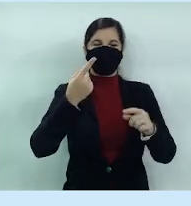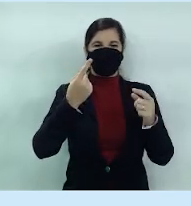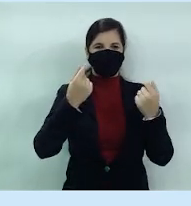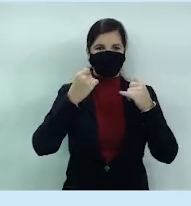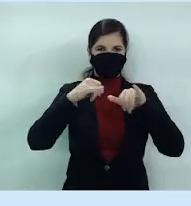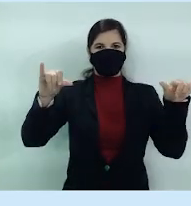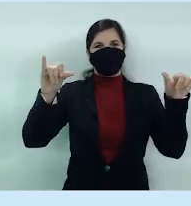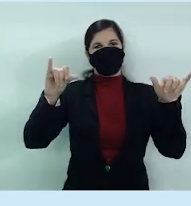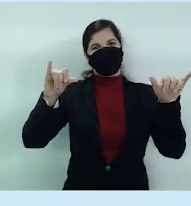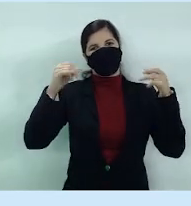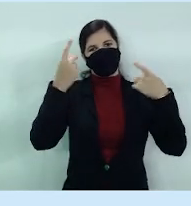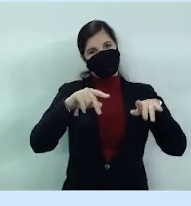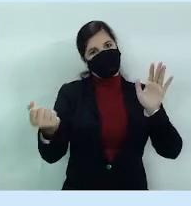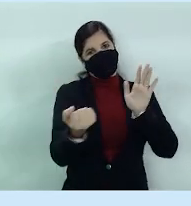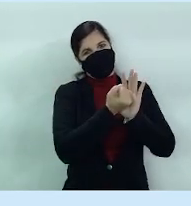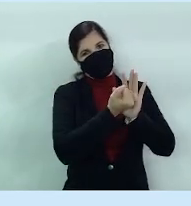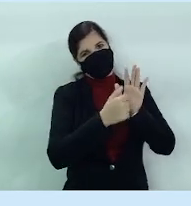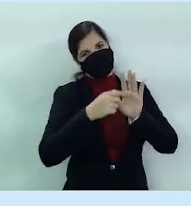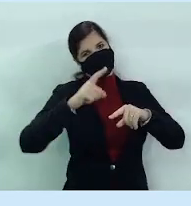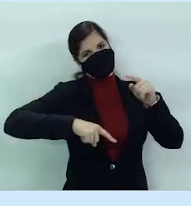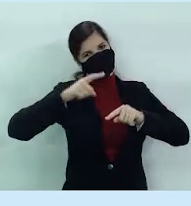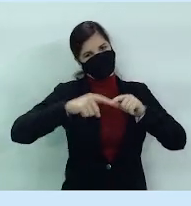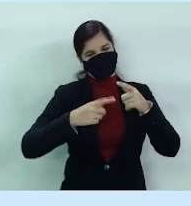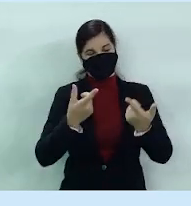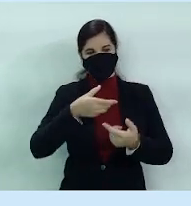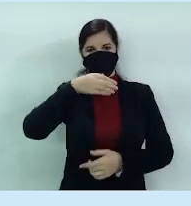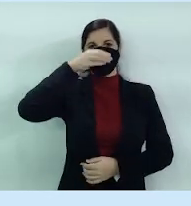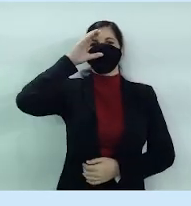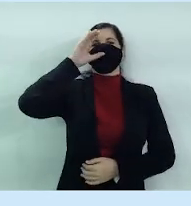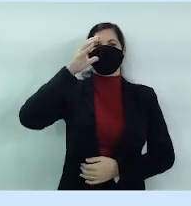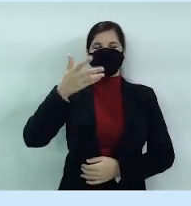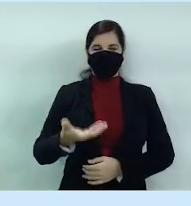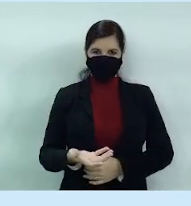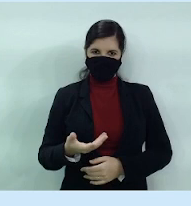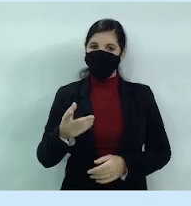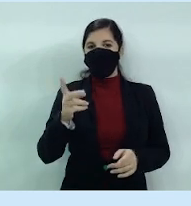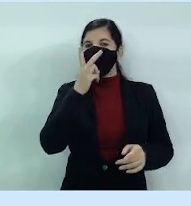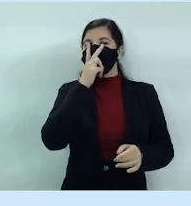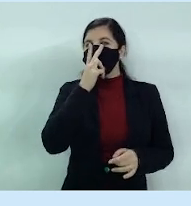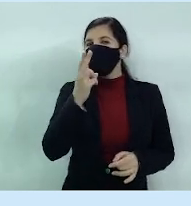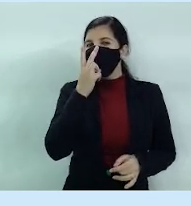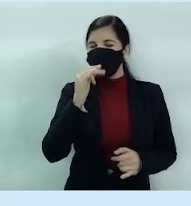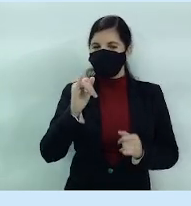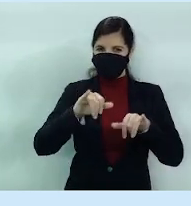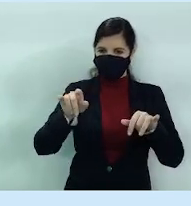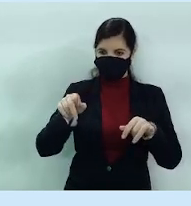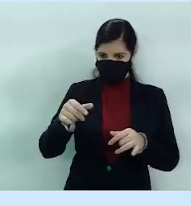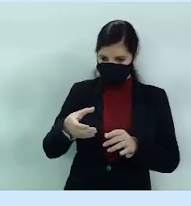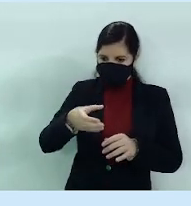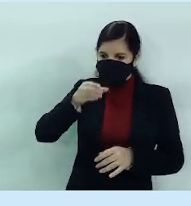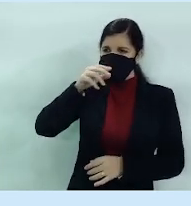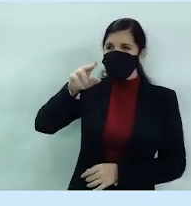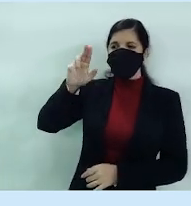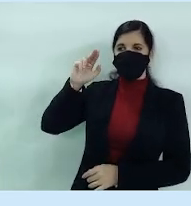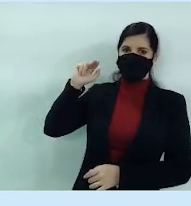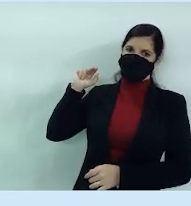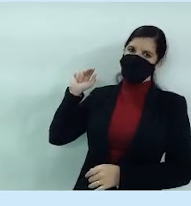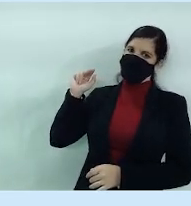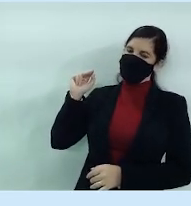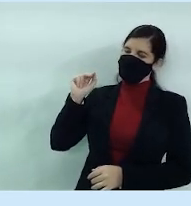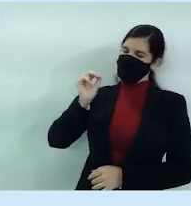introduzindo o produto dentro dessa propaganda. Então, é meio que dizendo assim: olha só, nunca diga que você nunca vai